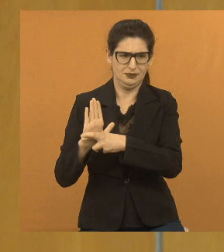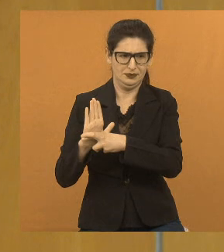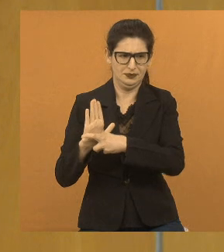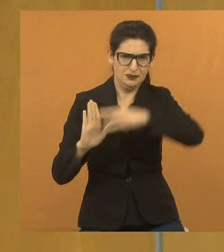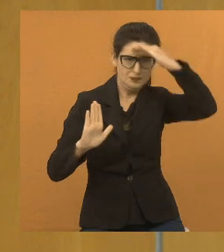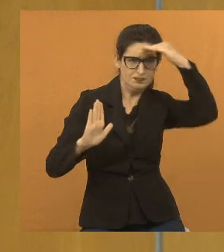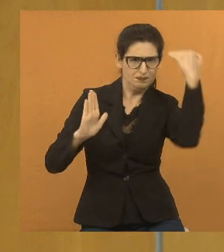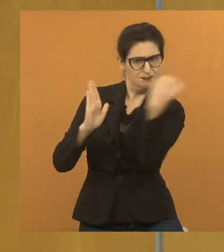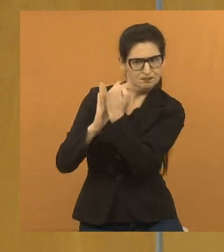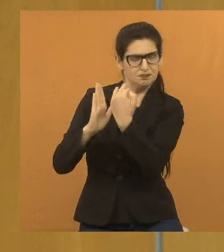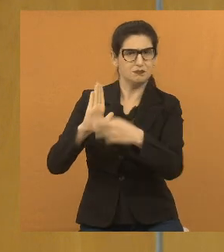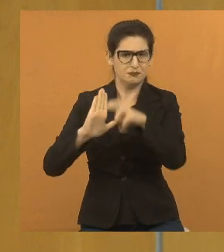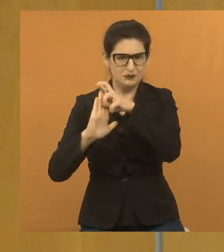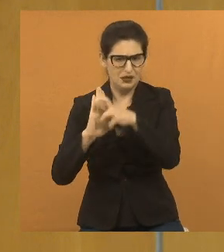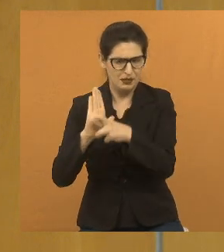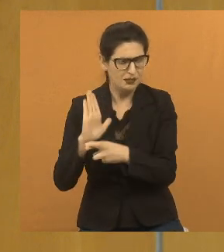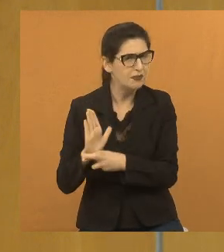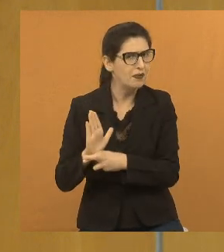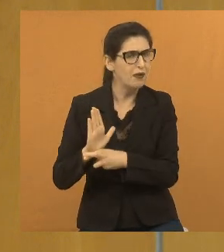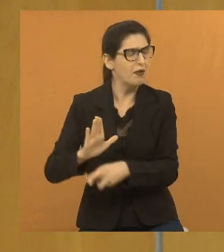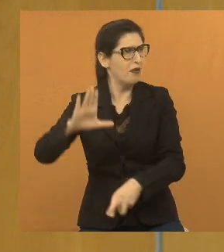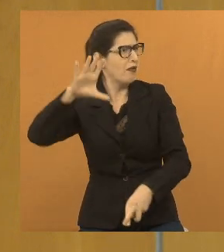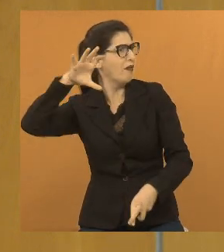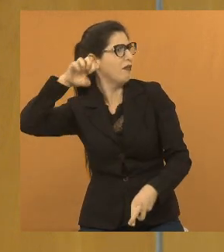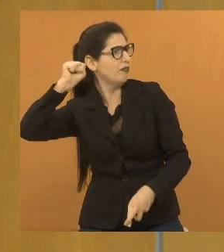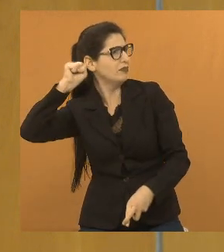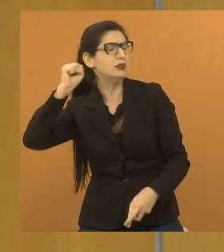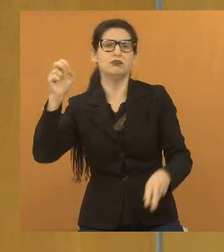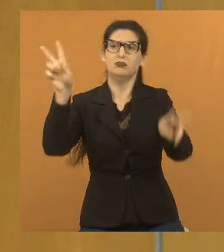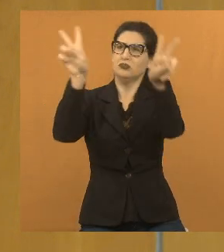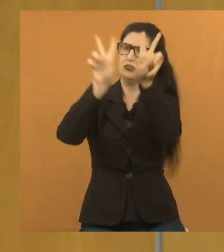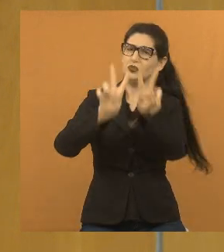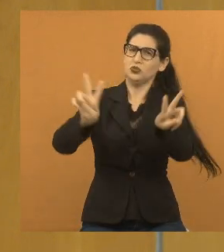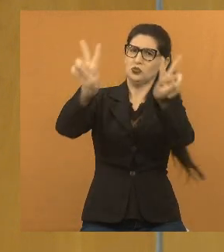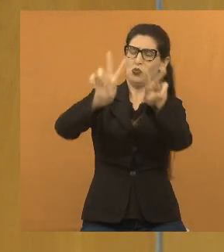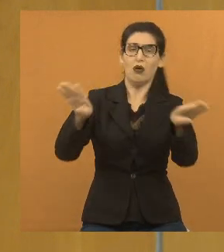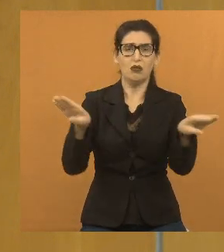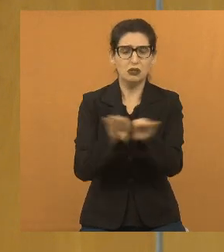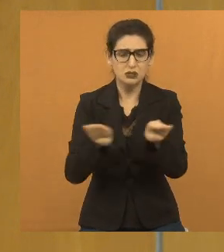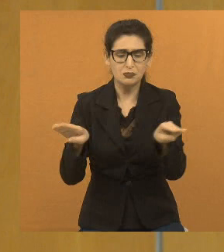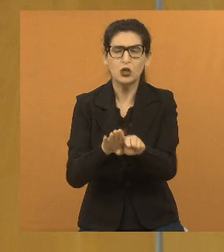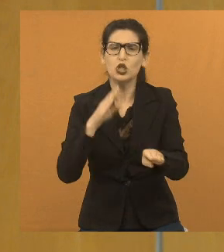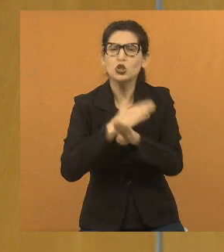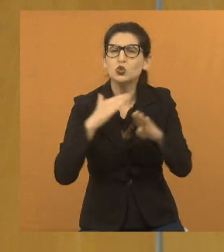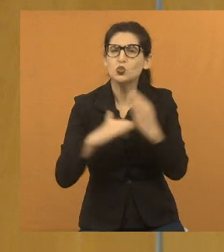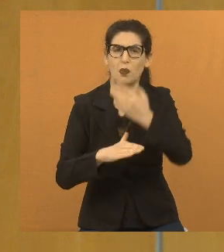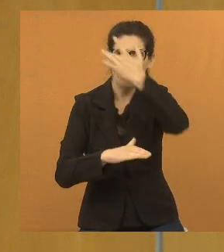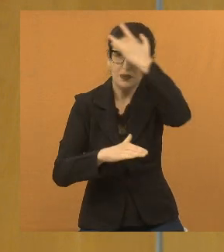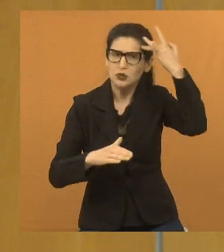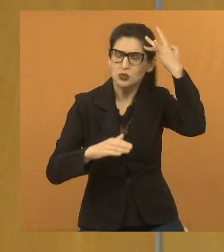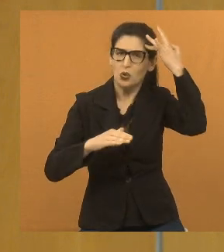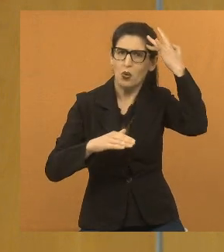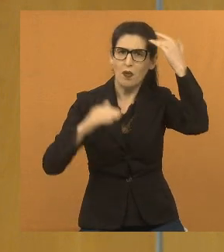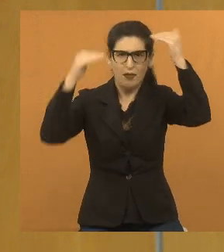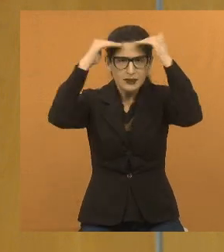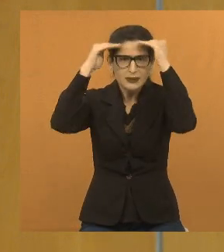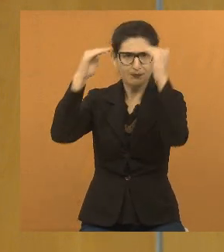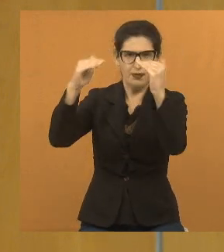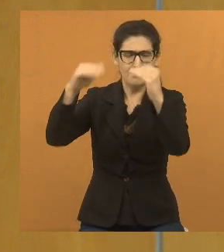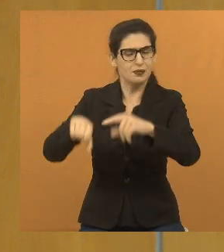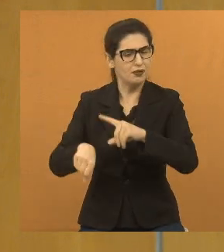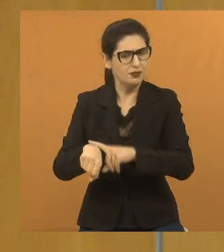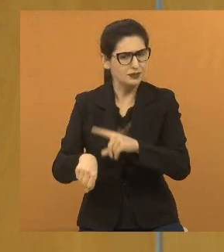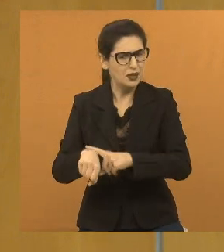tudo gravado, som e também imagem, e todos devem respeitar o tempo máximo